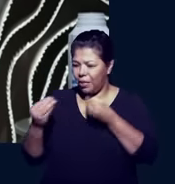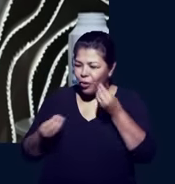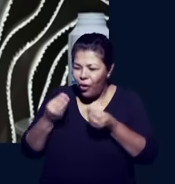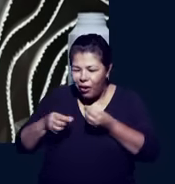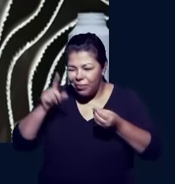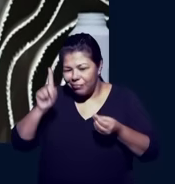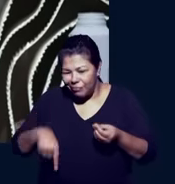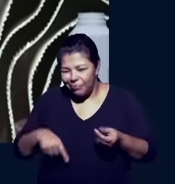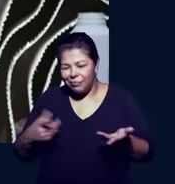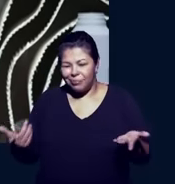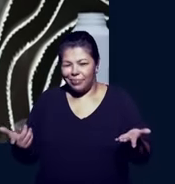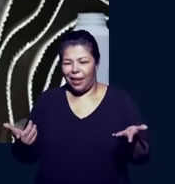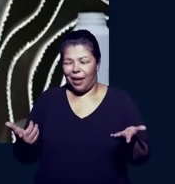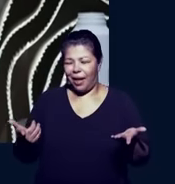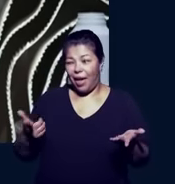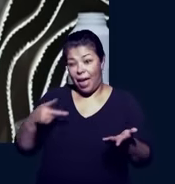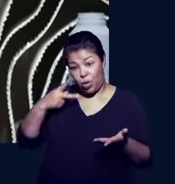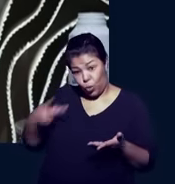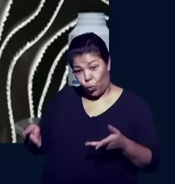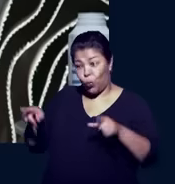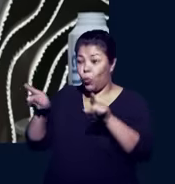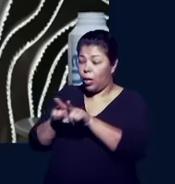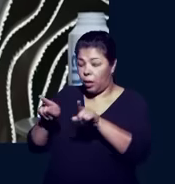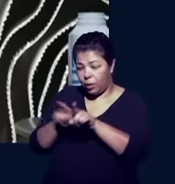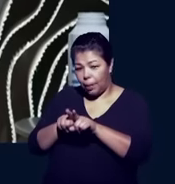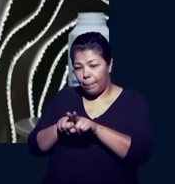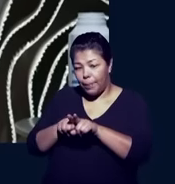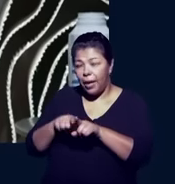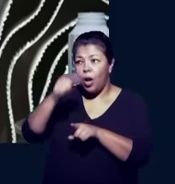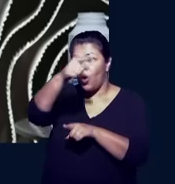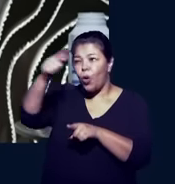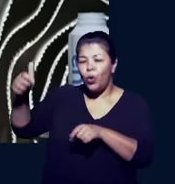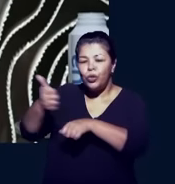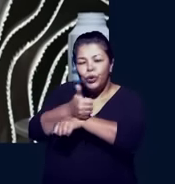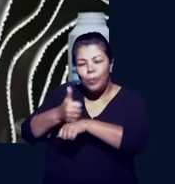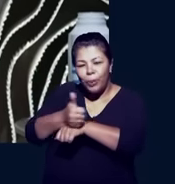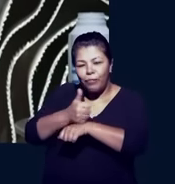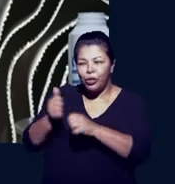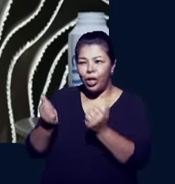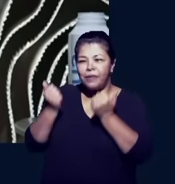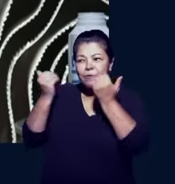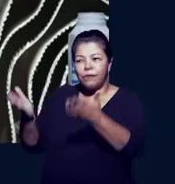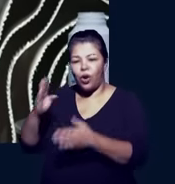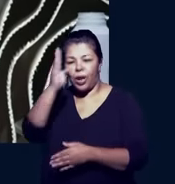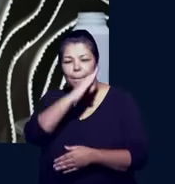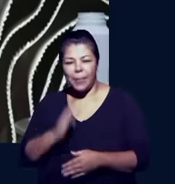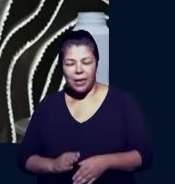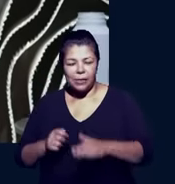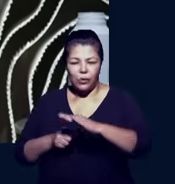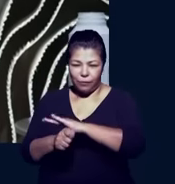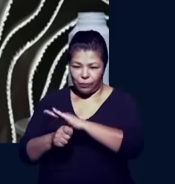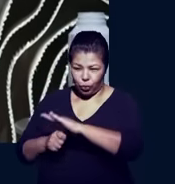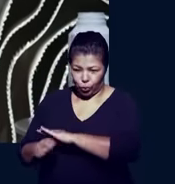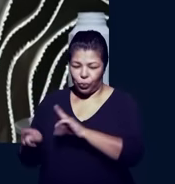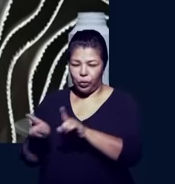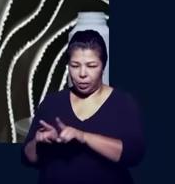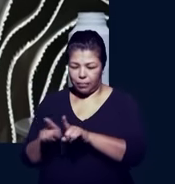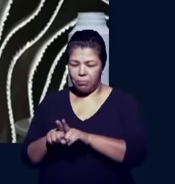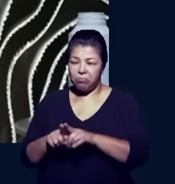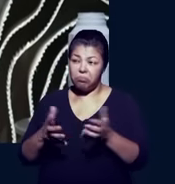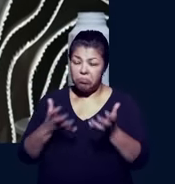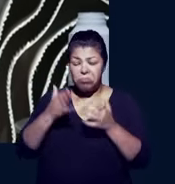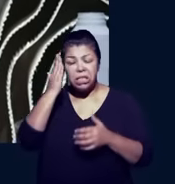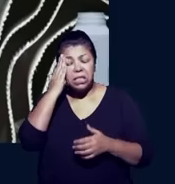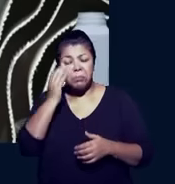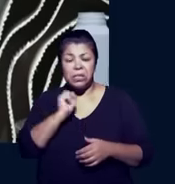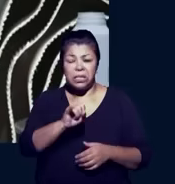opinião dos investidores lá de fora sobre o Brasil como é que eles estão vendo porque aqui a gente discute muito sobre o fiscal se vai mudar a meta se